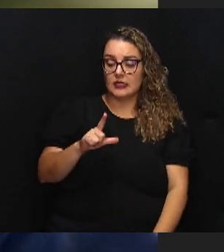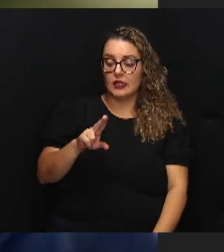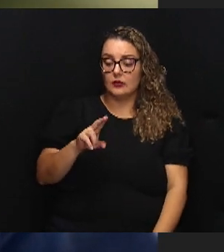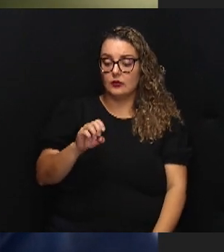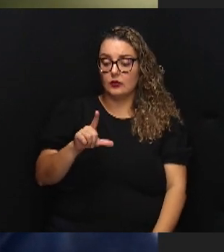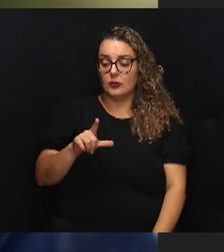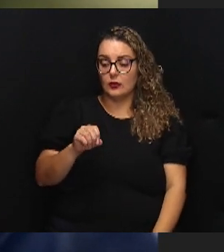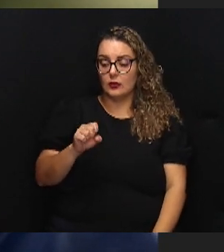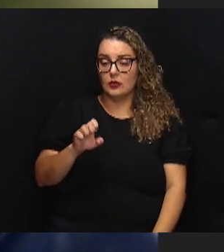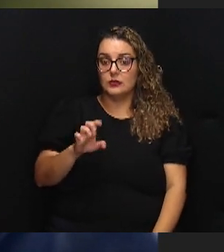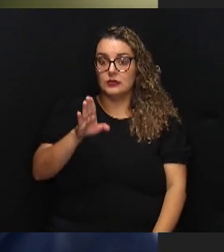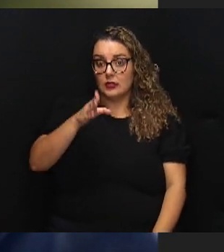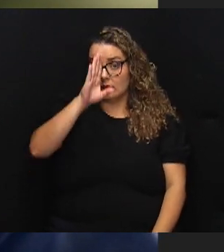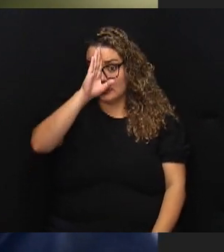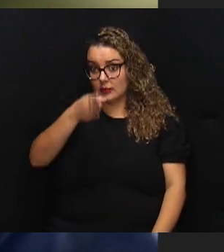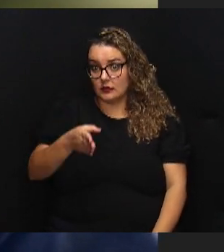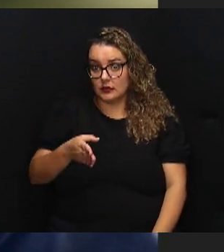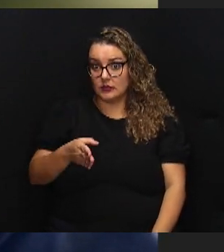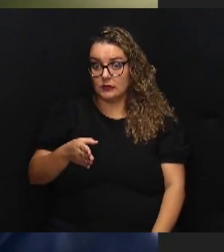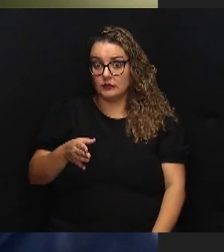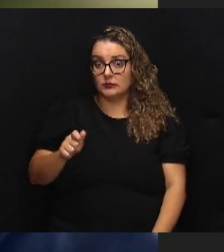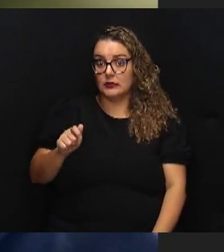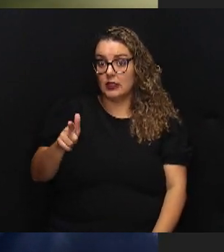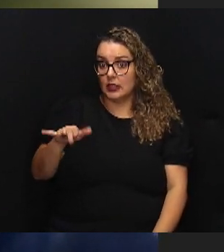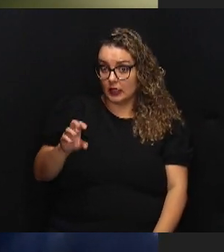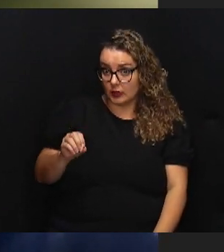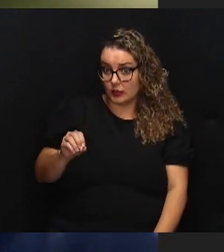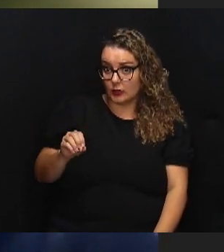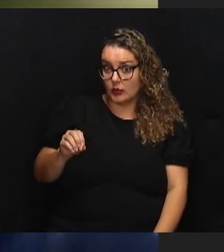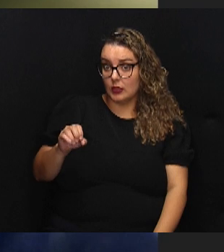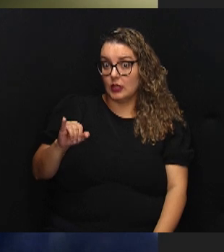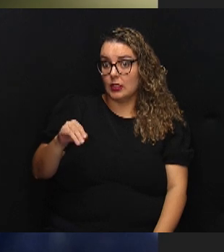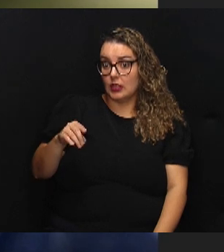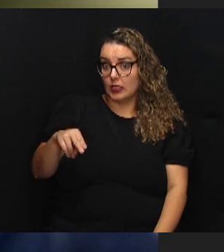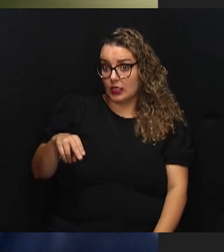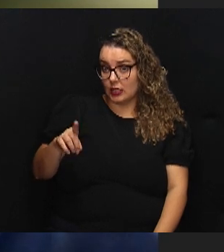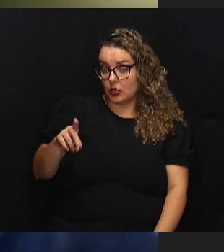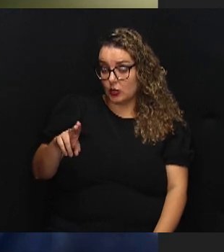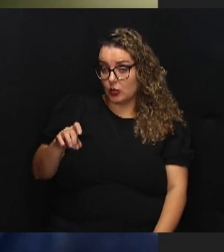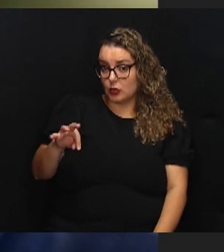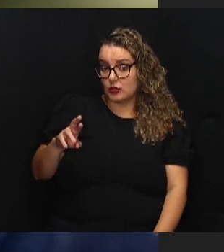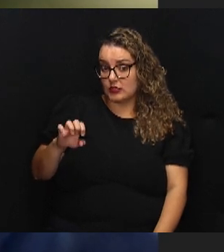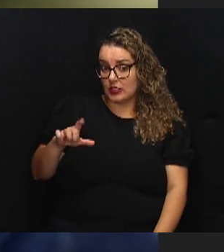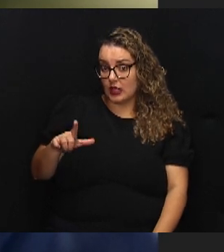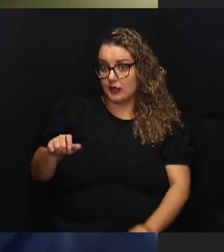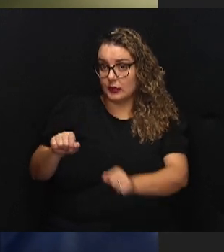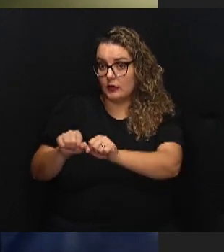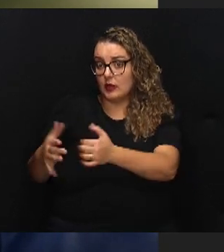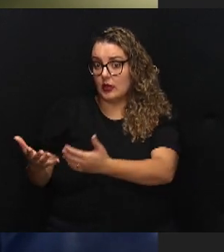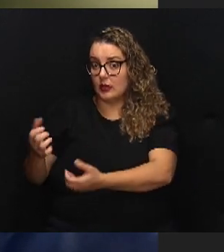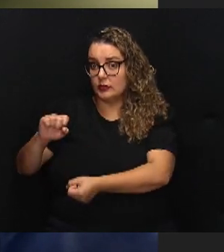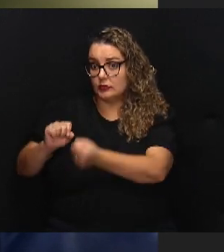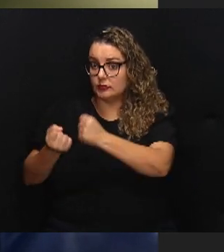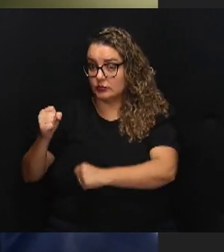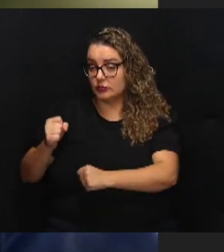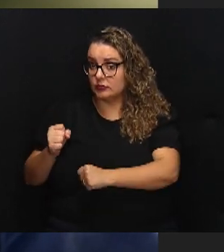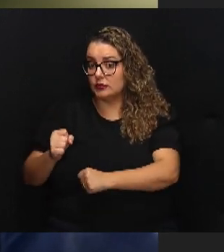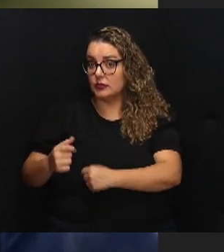componente do resíduo agroindustrial. Então, ele tem um papel de acelerar